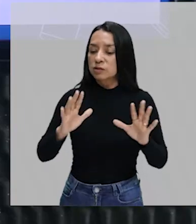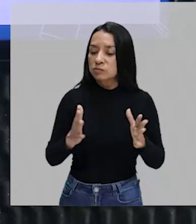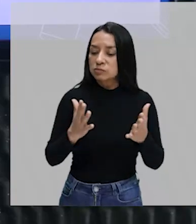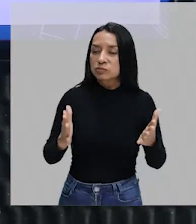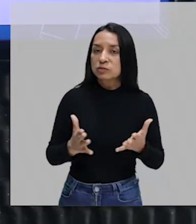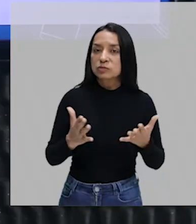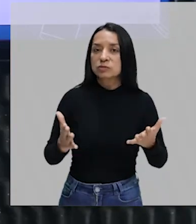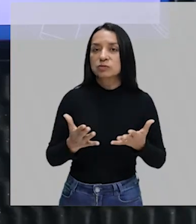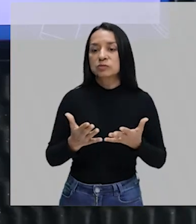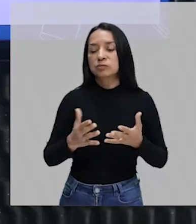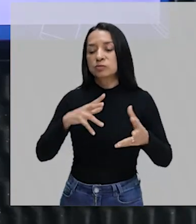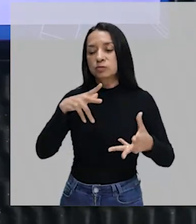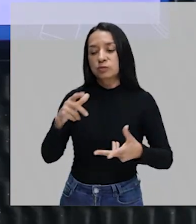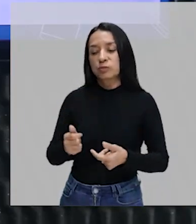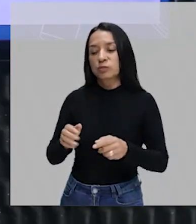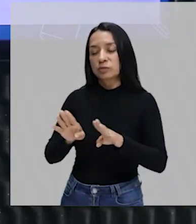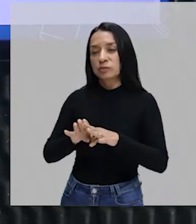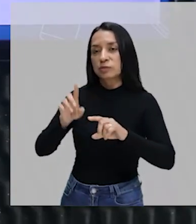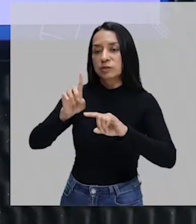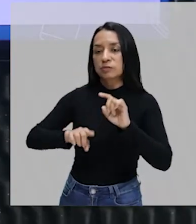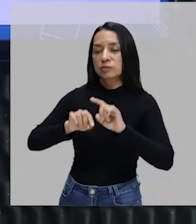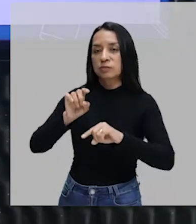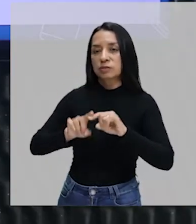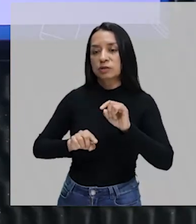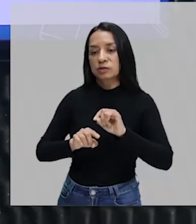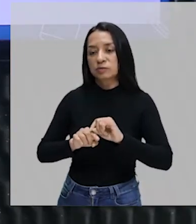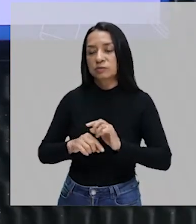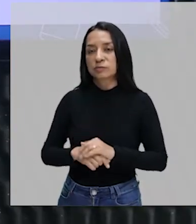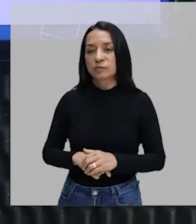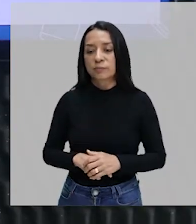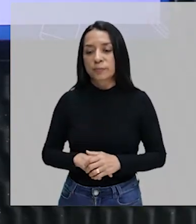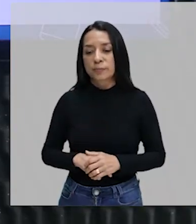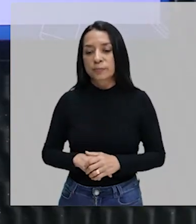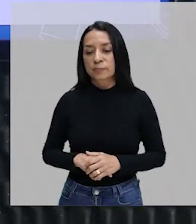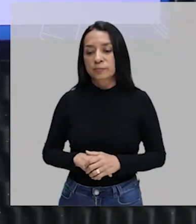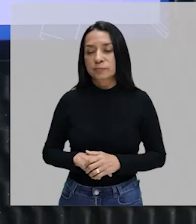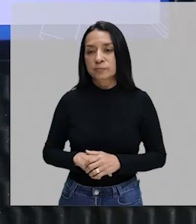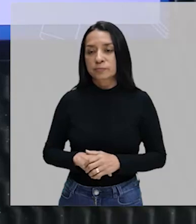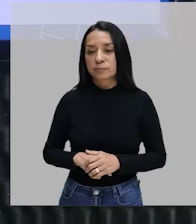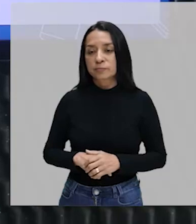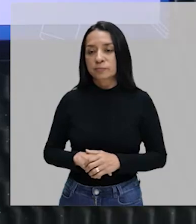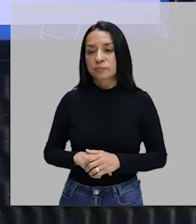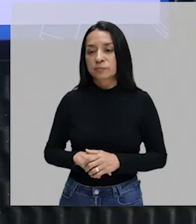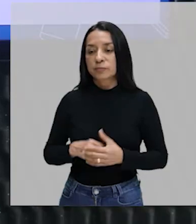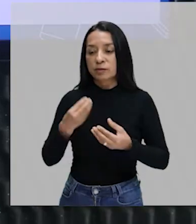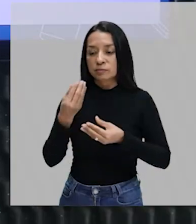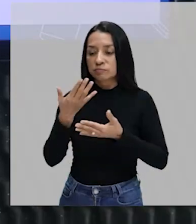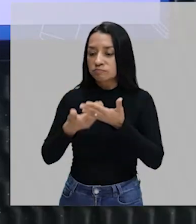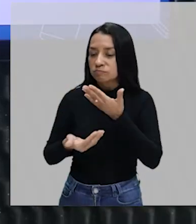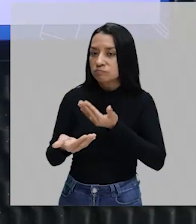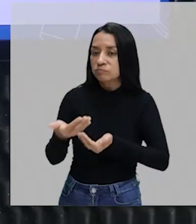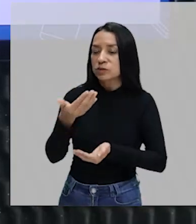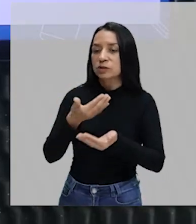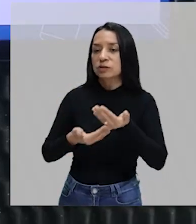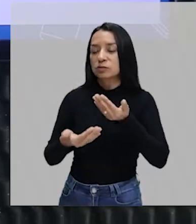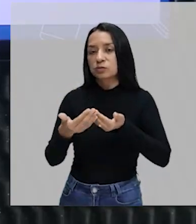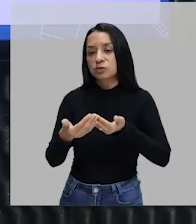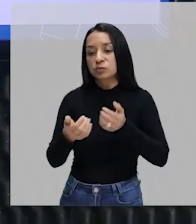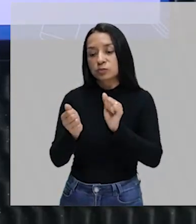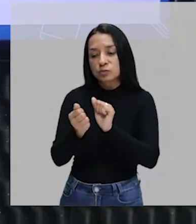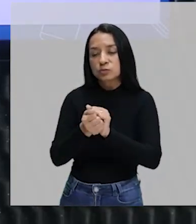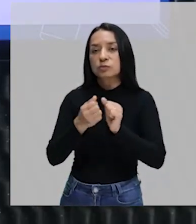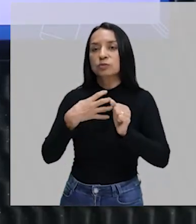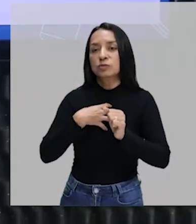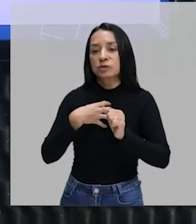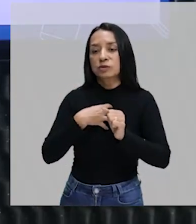mundo e dos objetos vindo pelos sentidos até o indivíduo. Isto é fundamental, porque o ponto